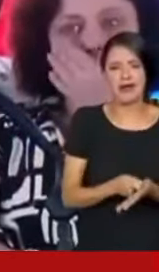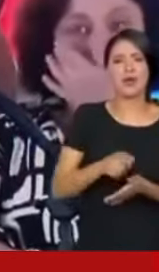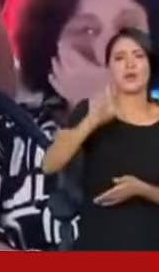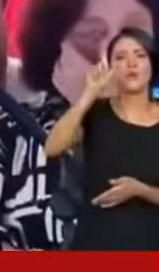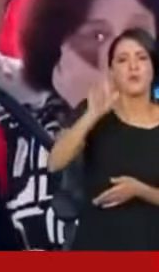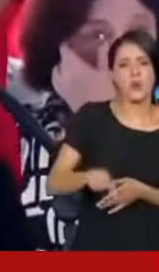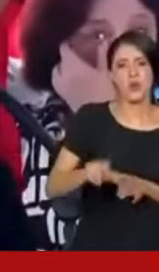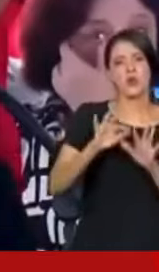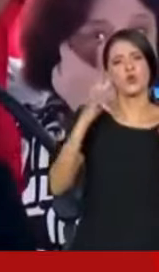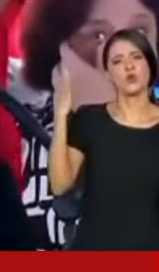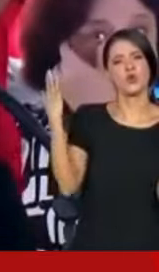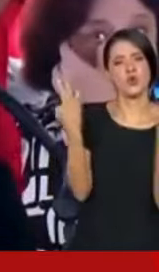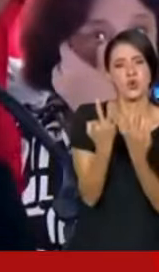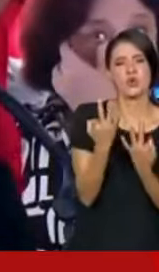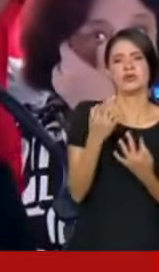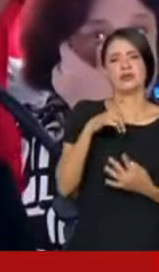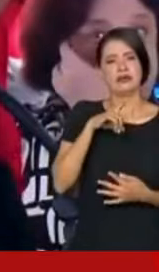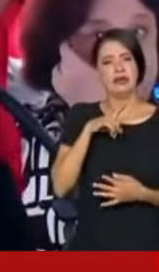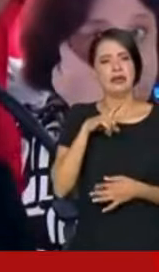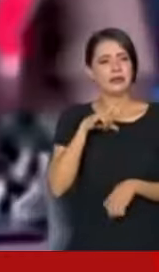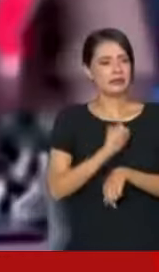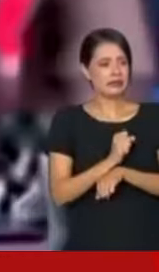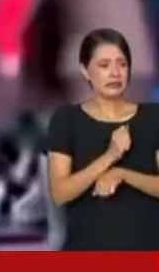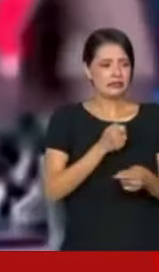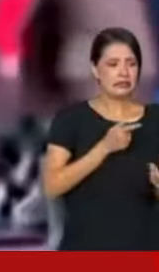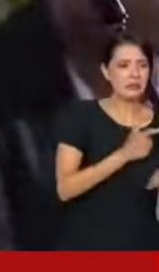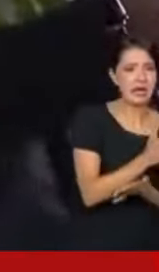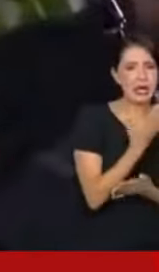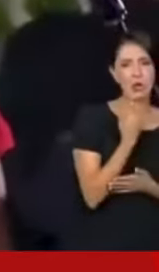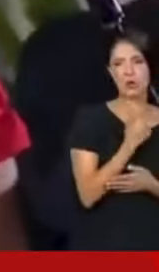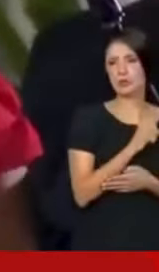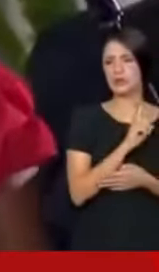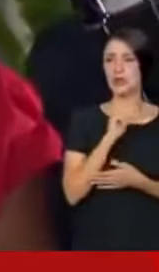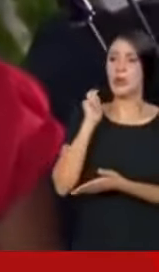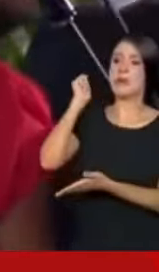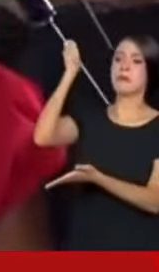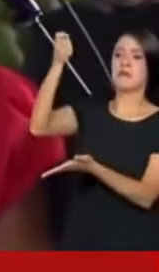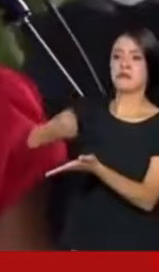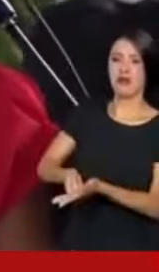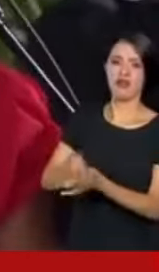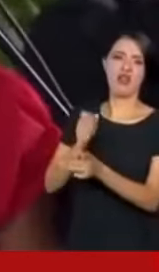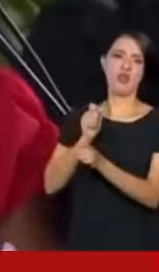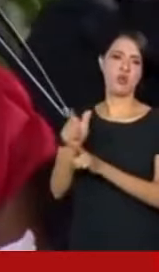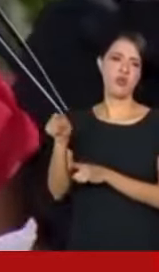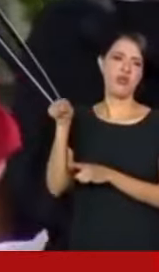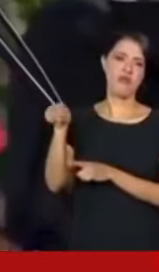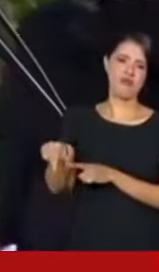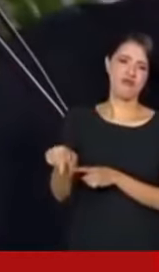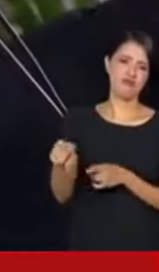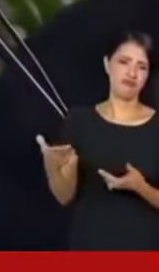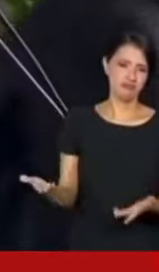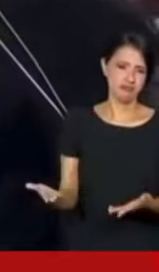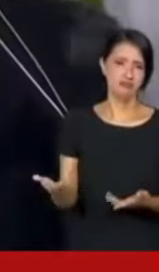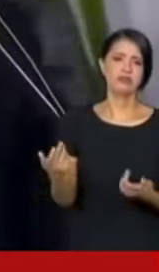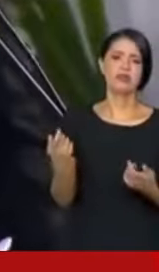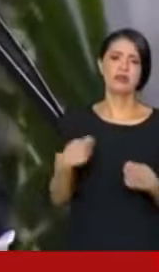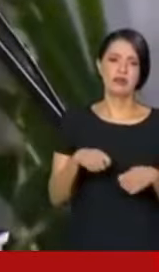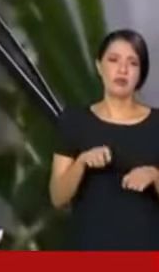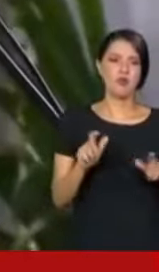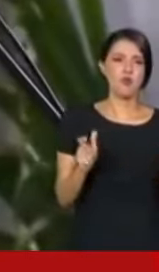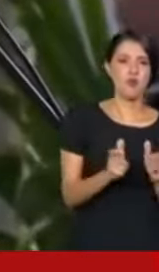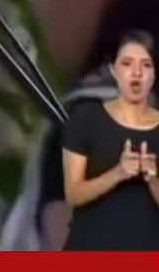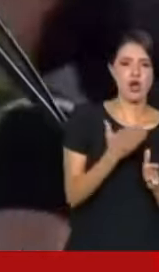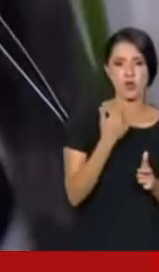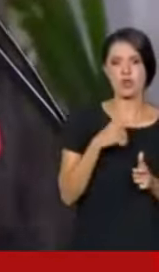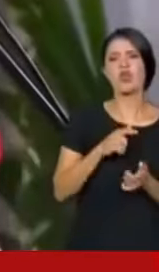Família. Eu deixava de comer para me quitar a minha honra de meu aluguel. Como